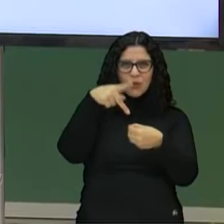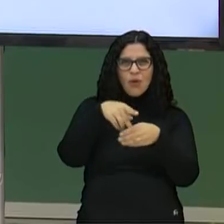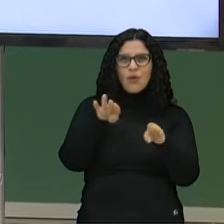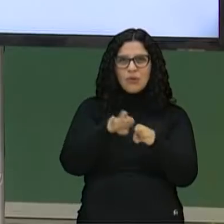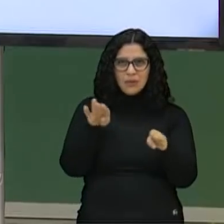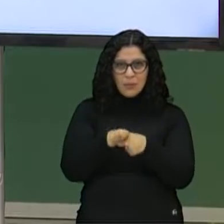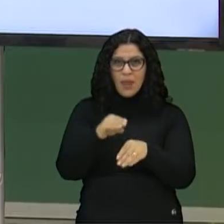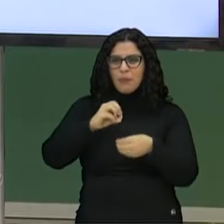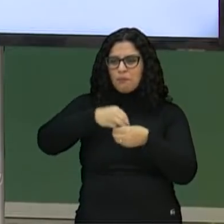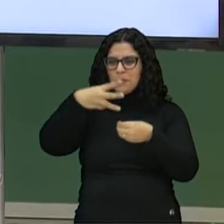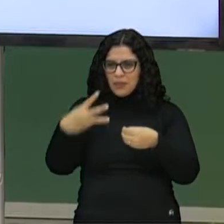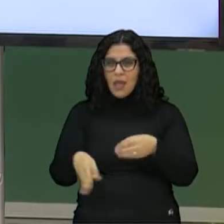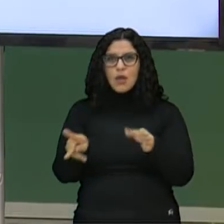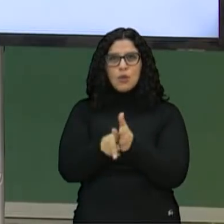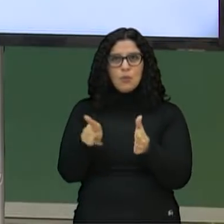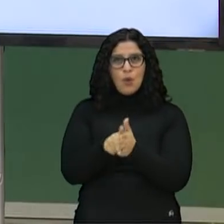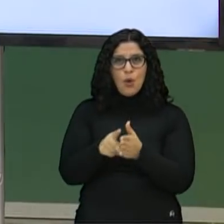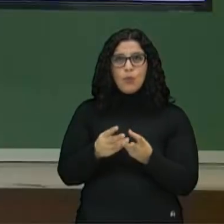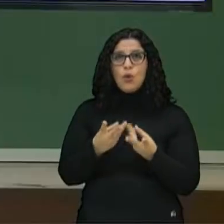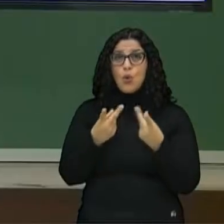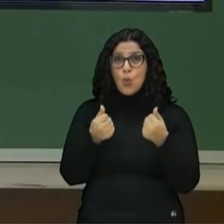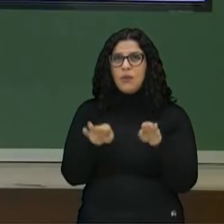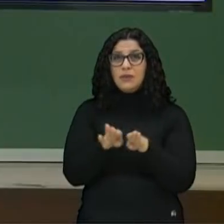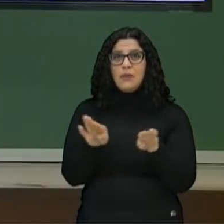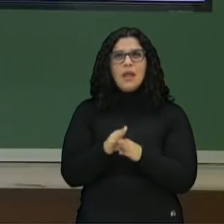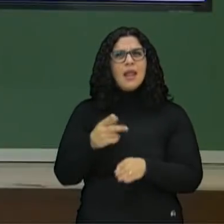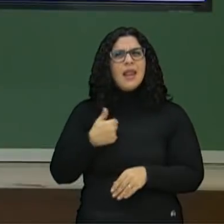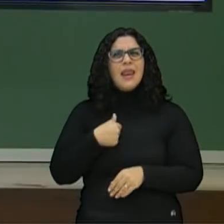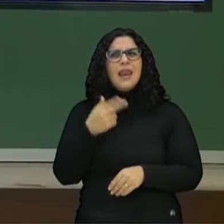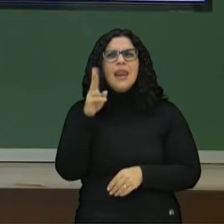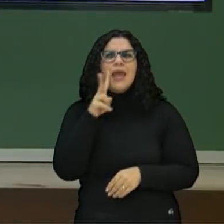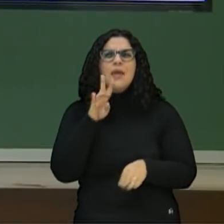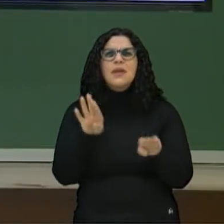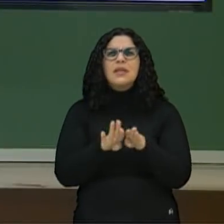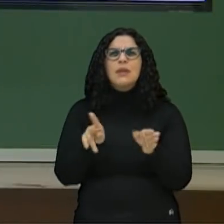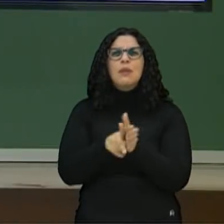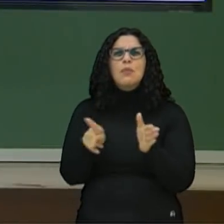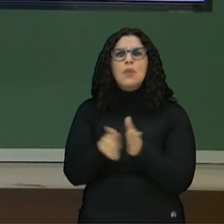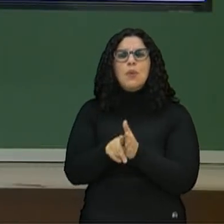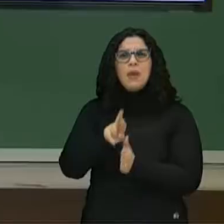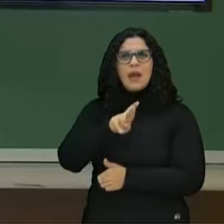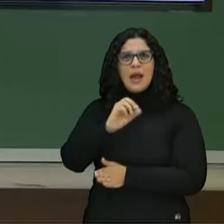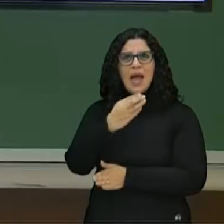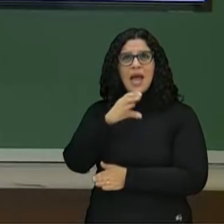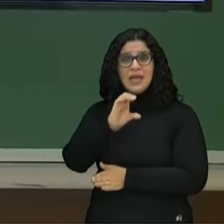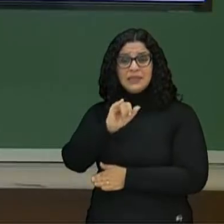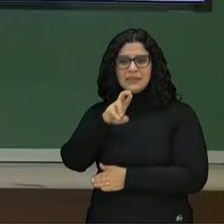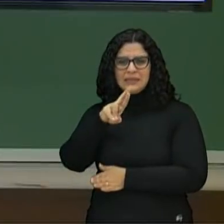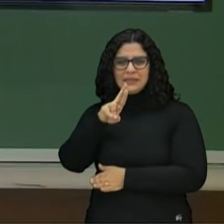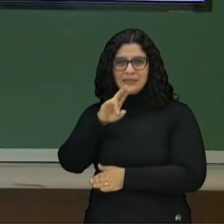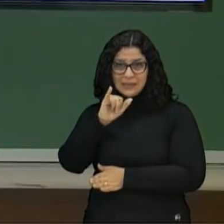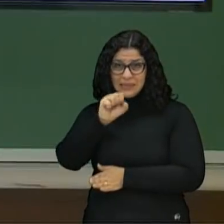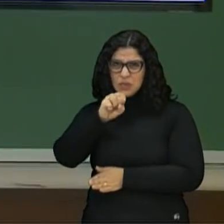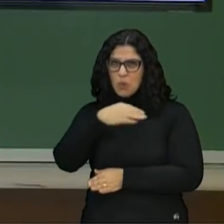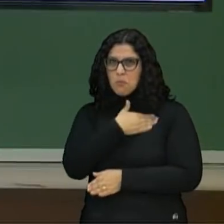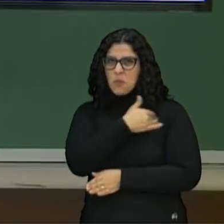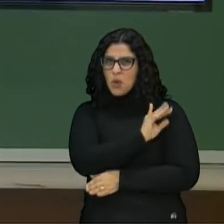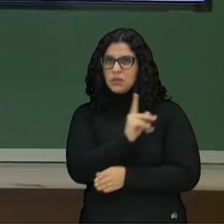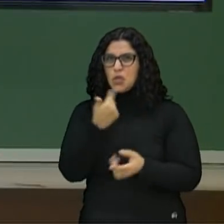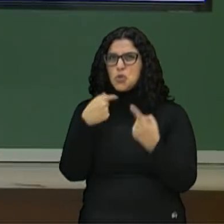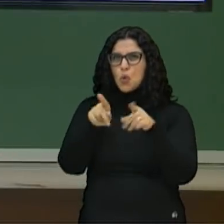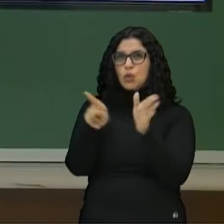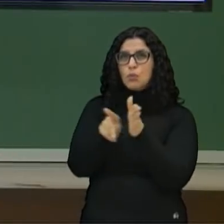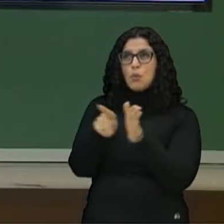numa guerra. Ainda havia o racismo. Lembre-se daquela ideia alemã de superioridade dos arianos contra